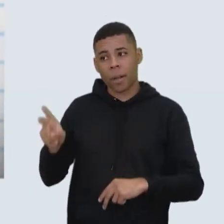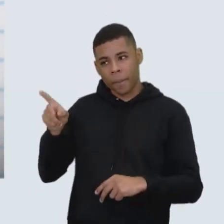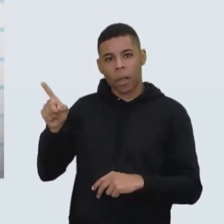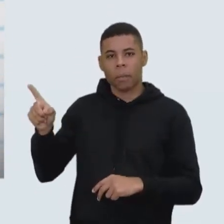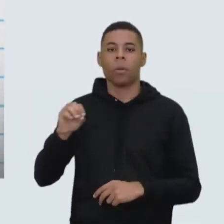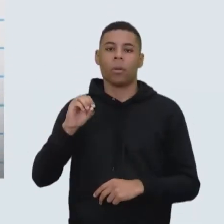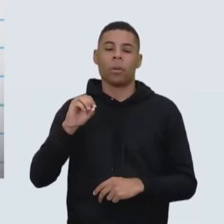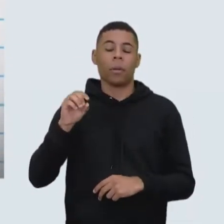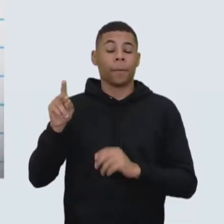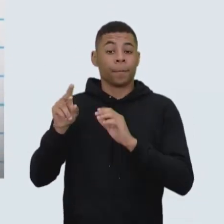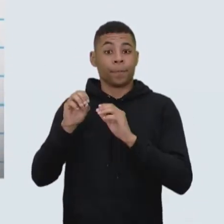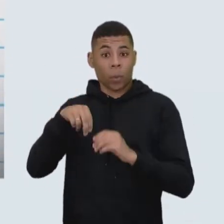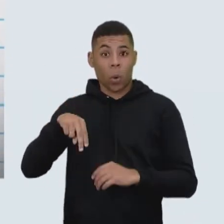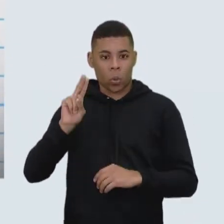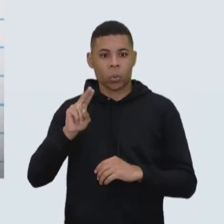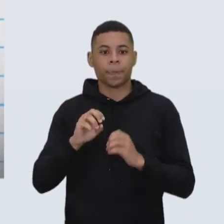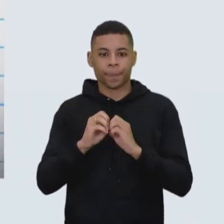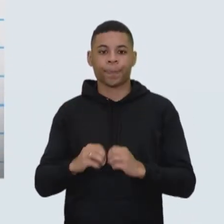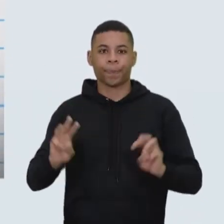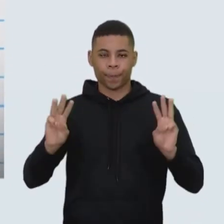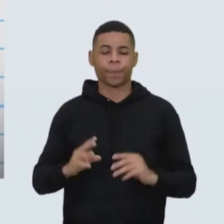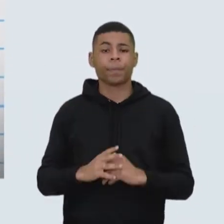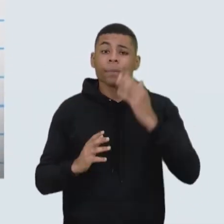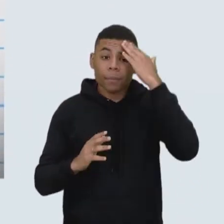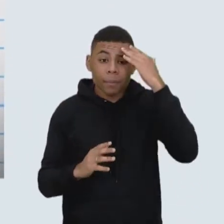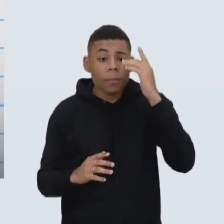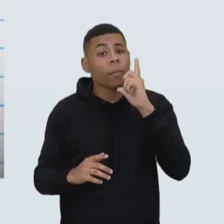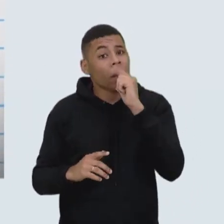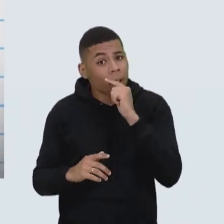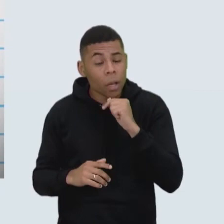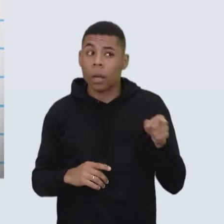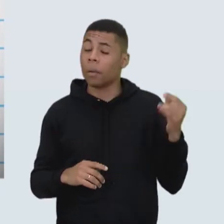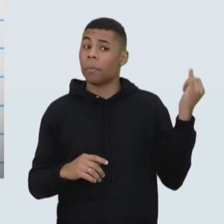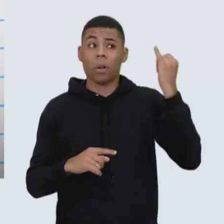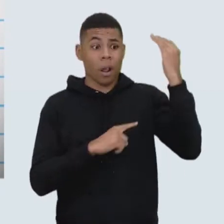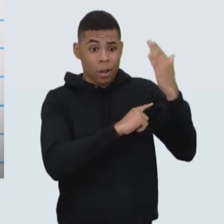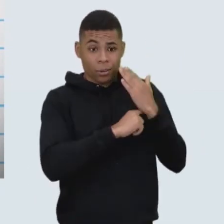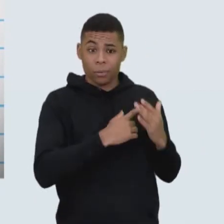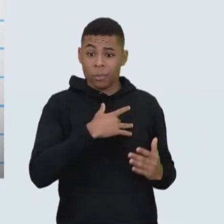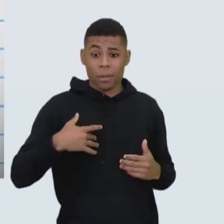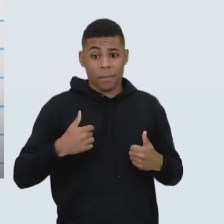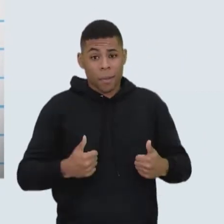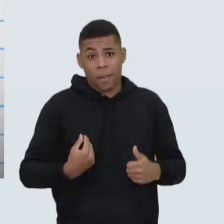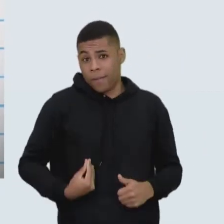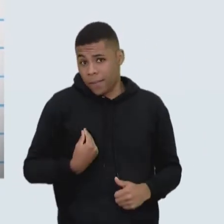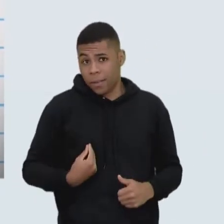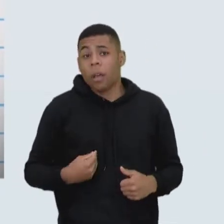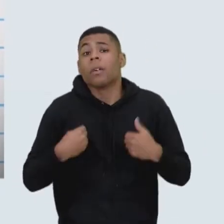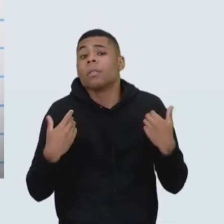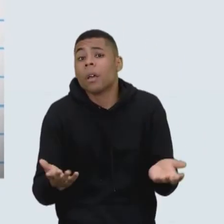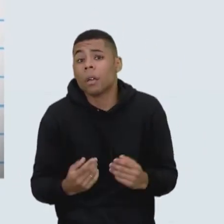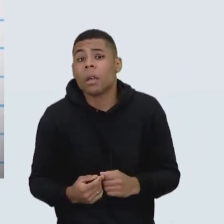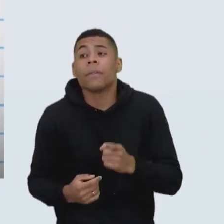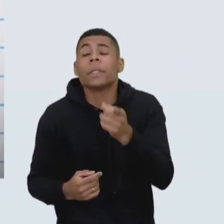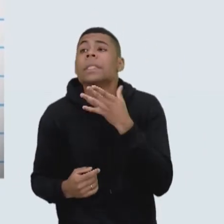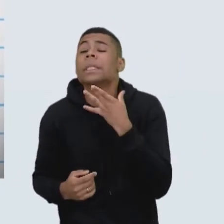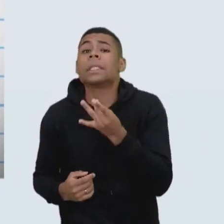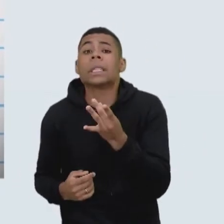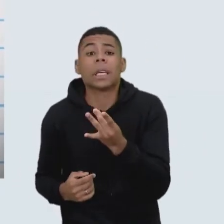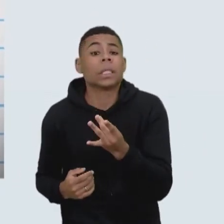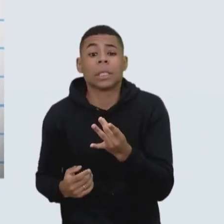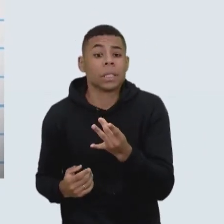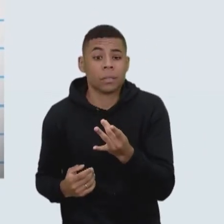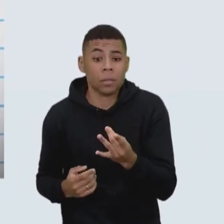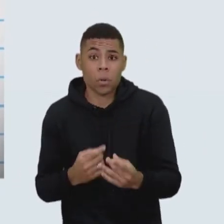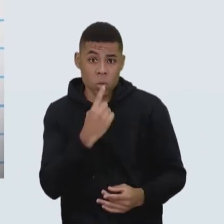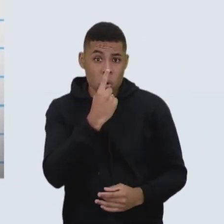A água sacia nossa sede, mas também é vital para outros aspectos de nossa vida. E então, você tem sede de quê? Aproximadamente 1